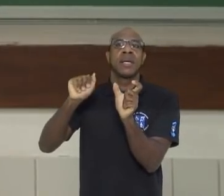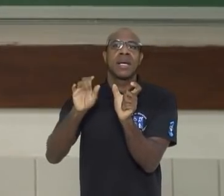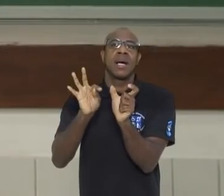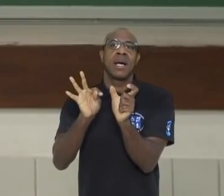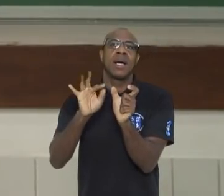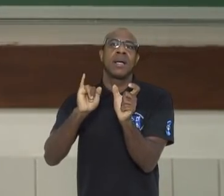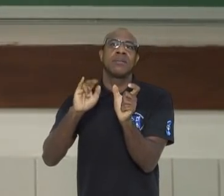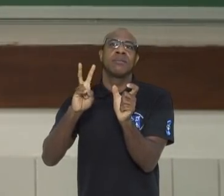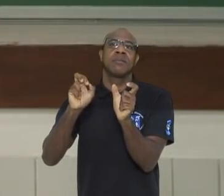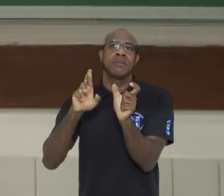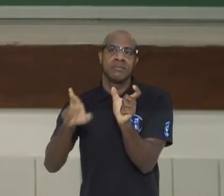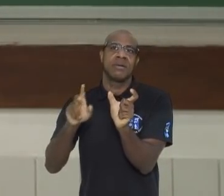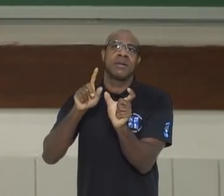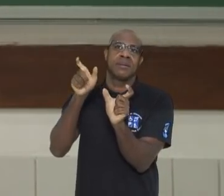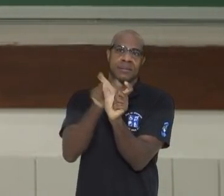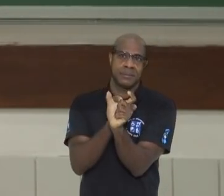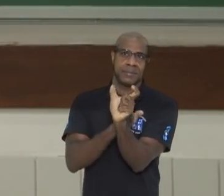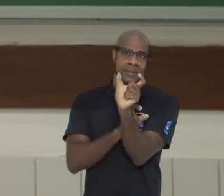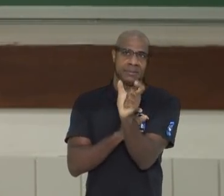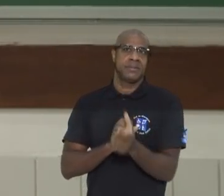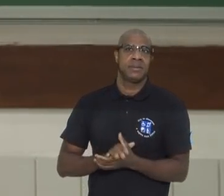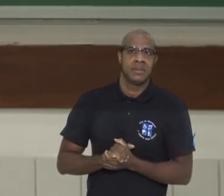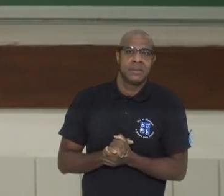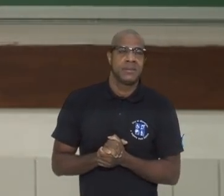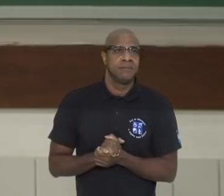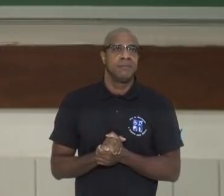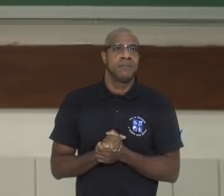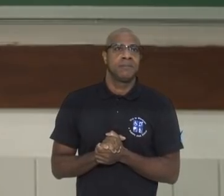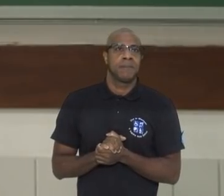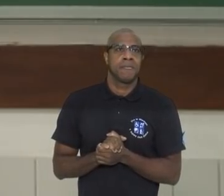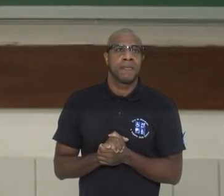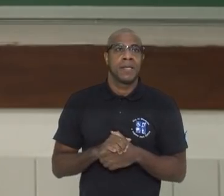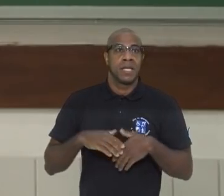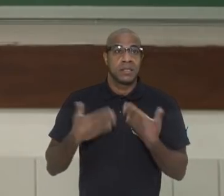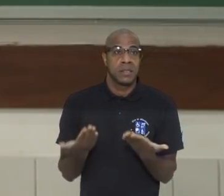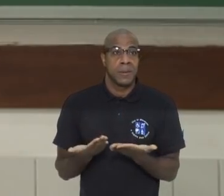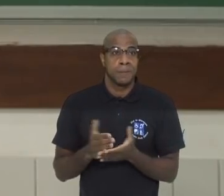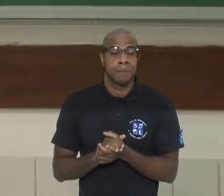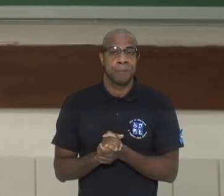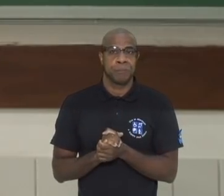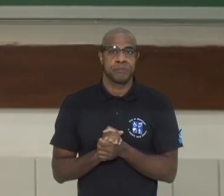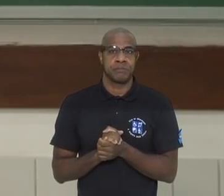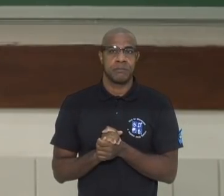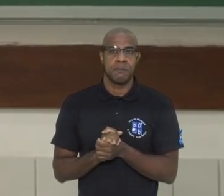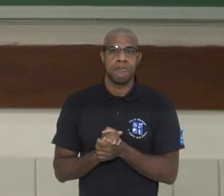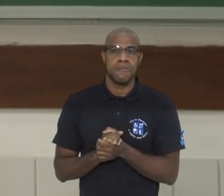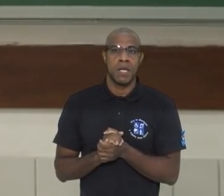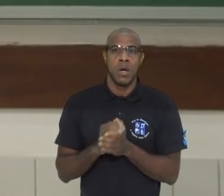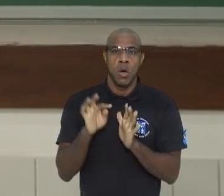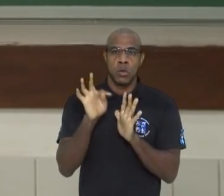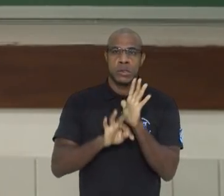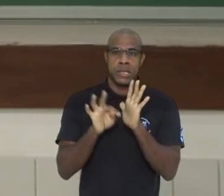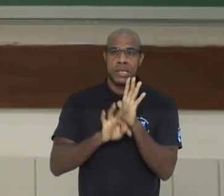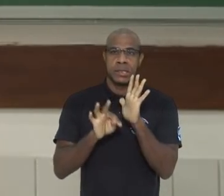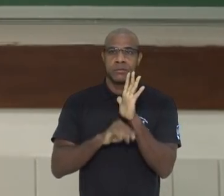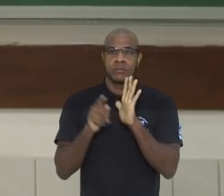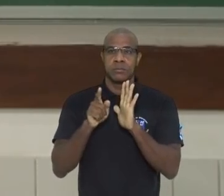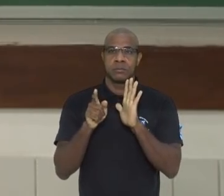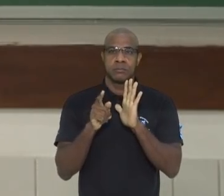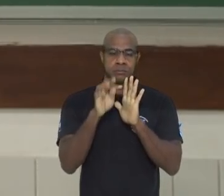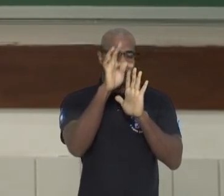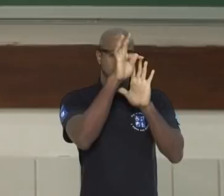cativar. Tudo bem? Esse texto que nós estamos lendo, ele é o